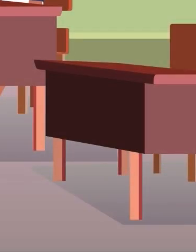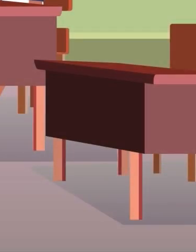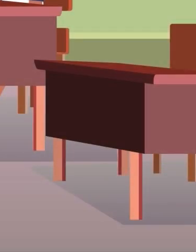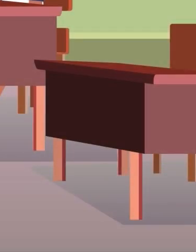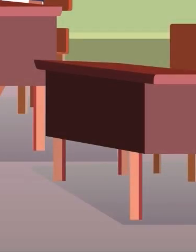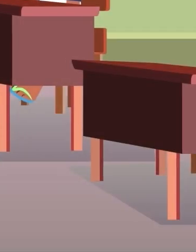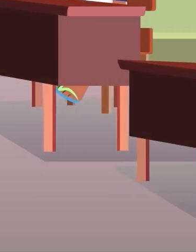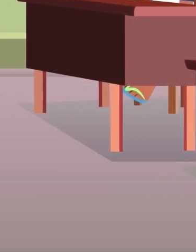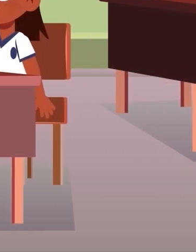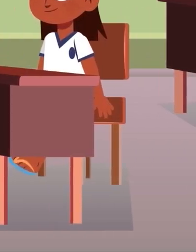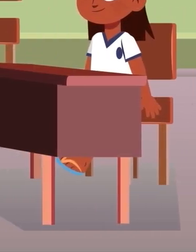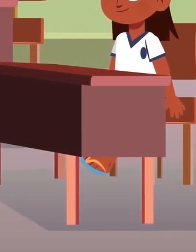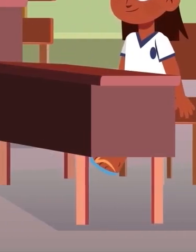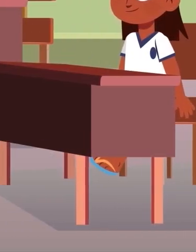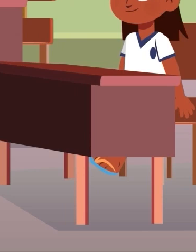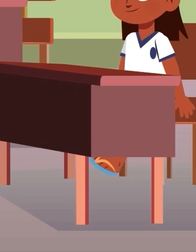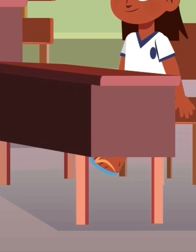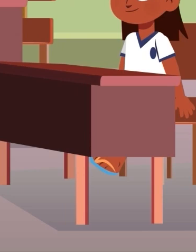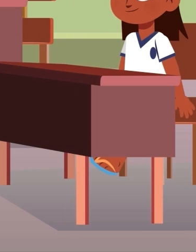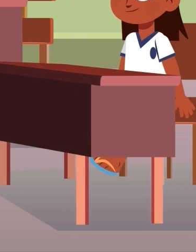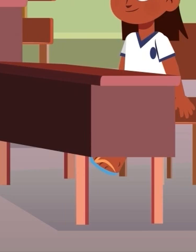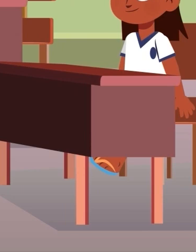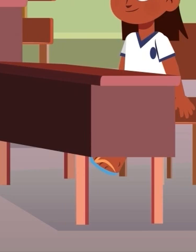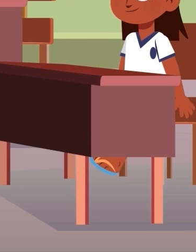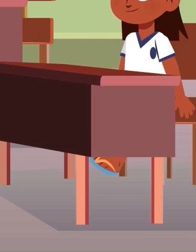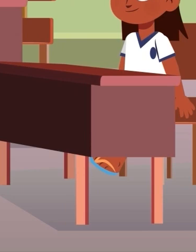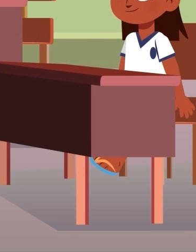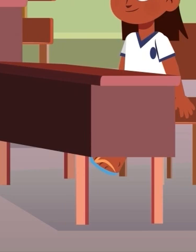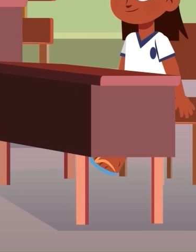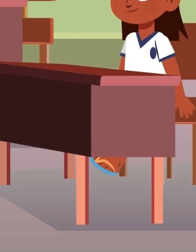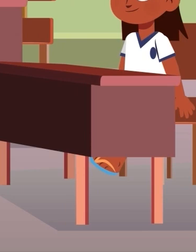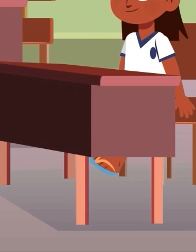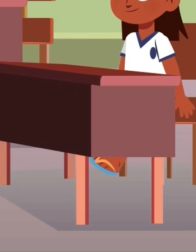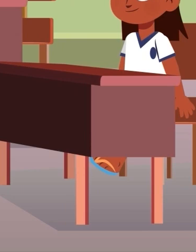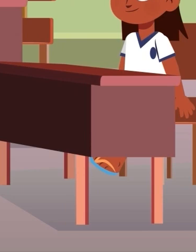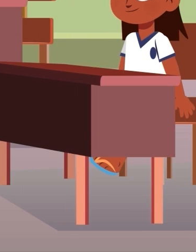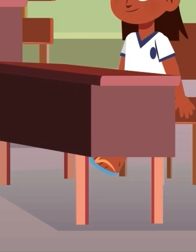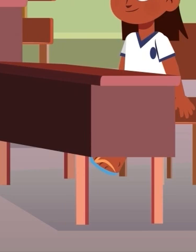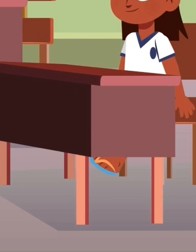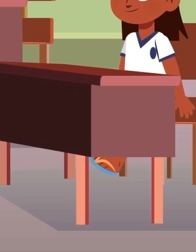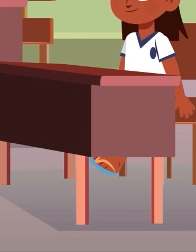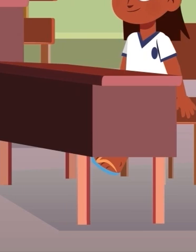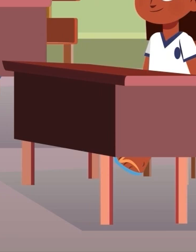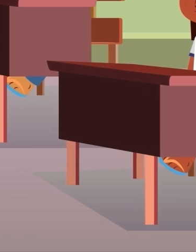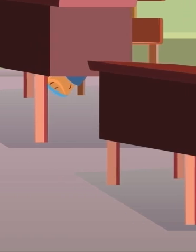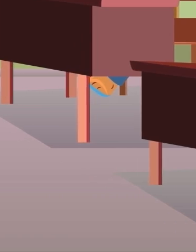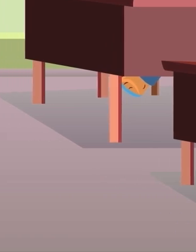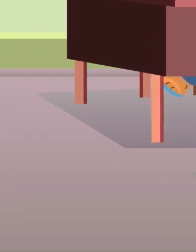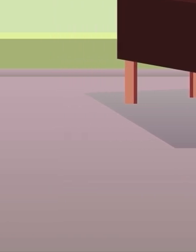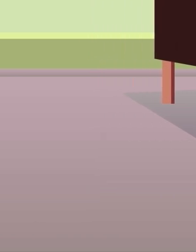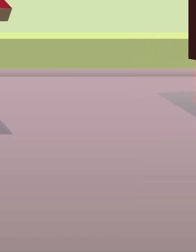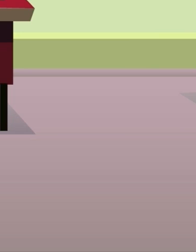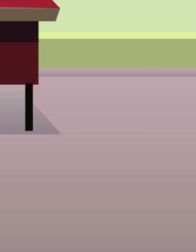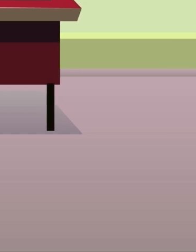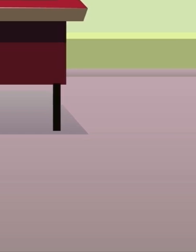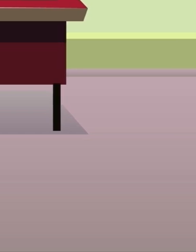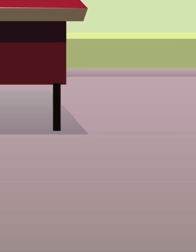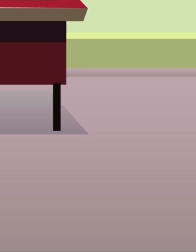you. How about you? I'm good, thank you. Now let's begin the class.